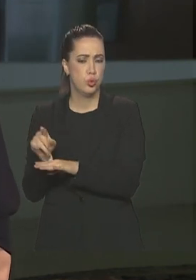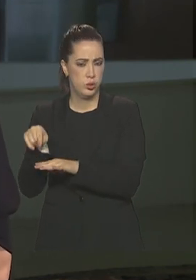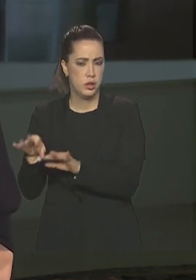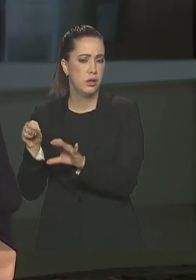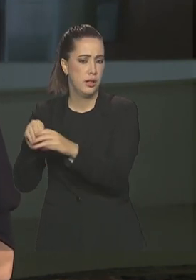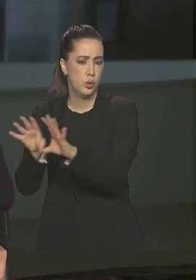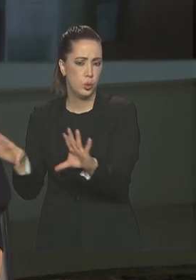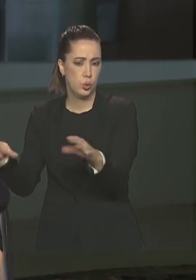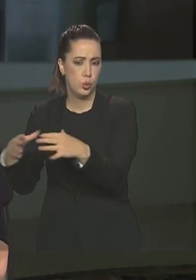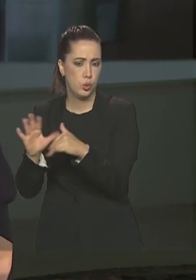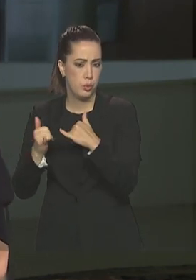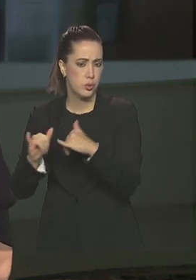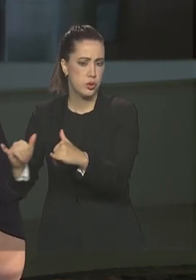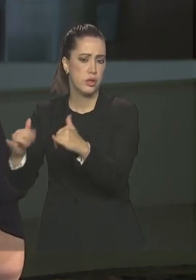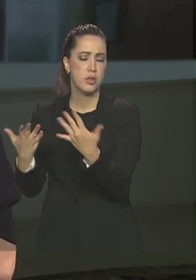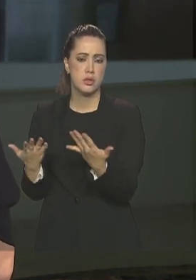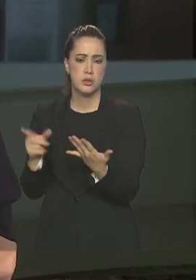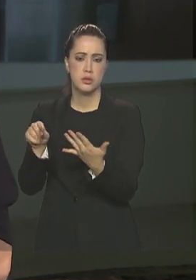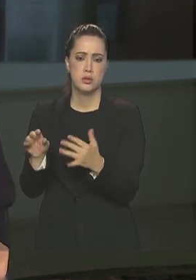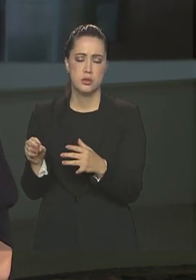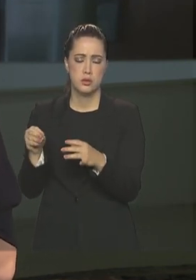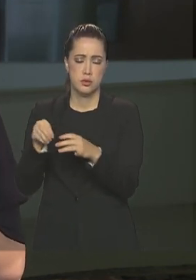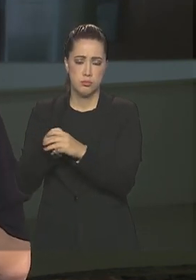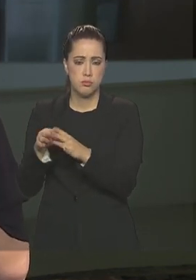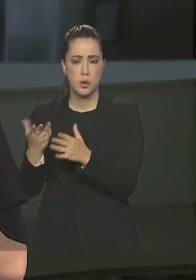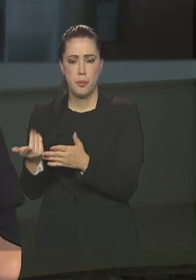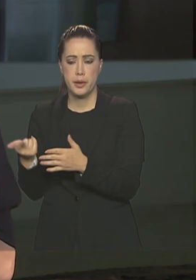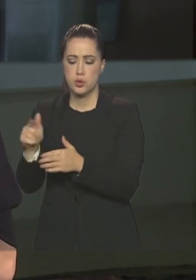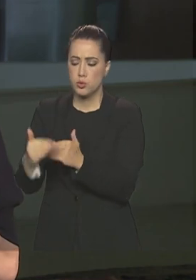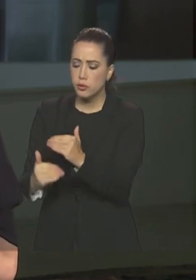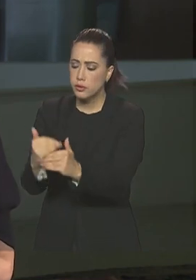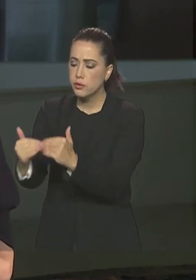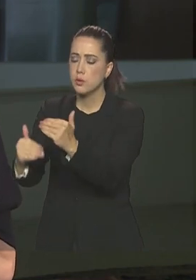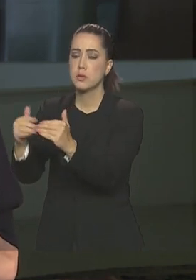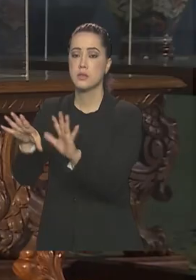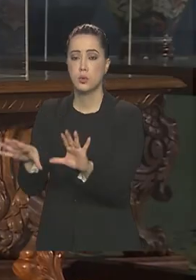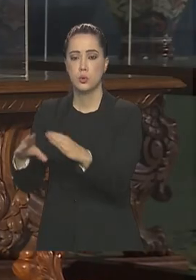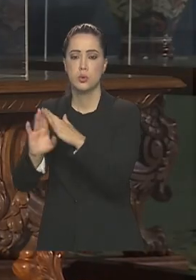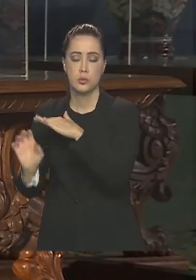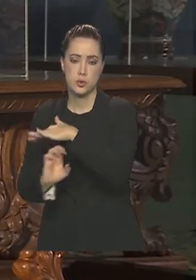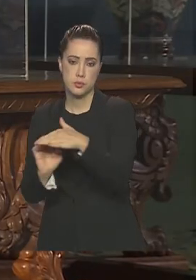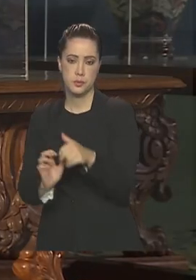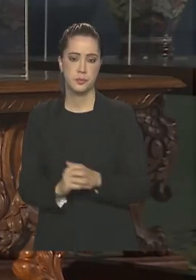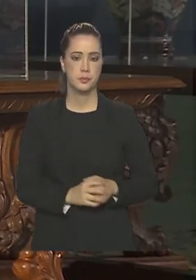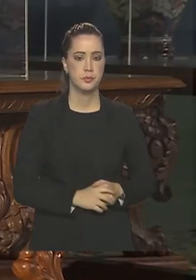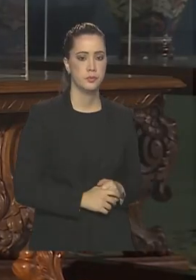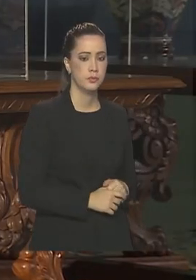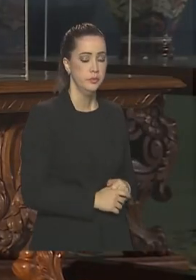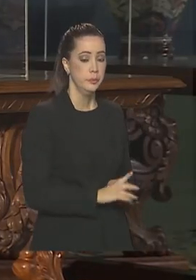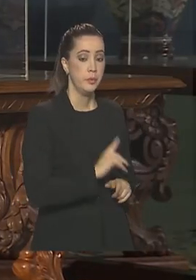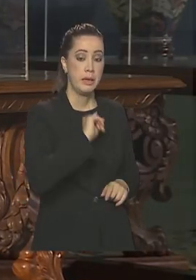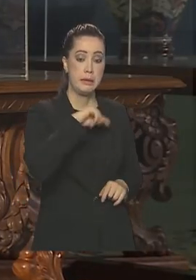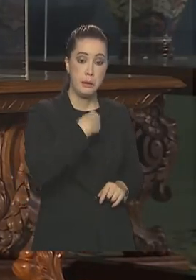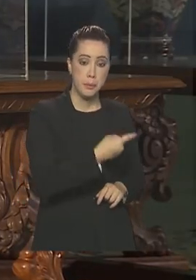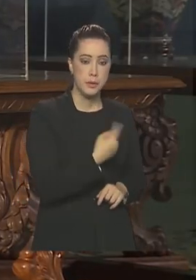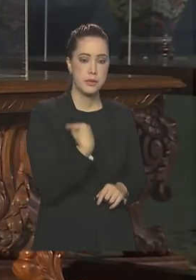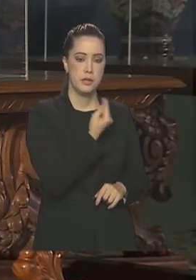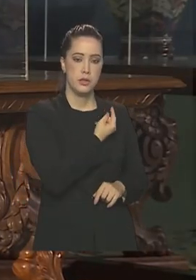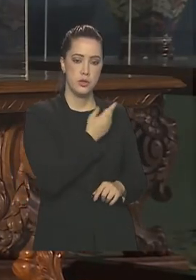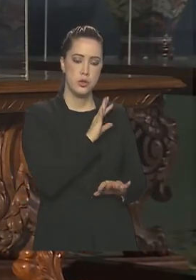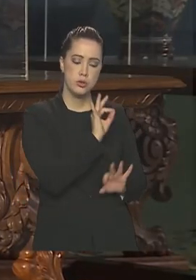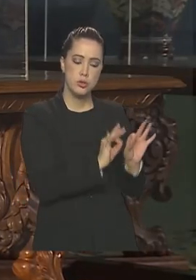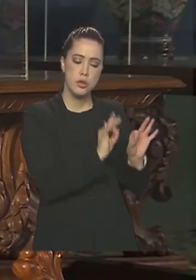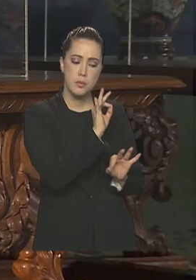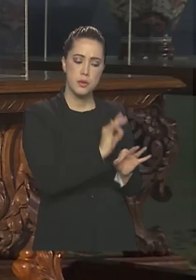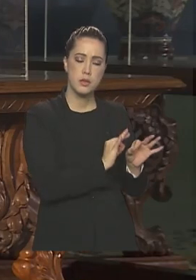dentro dessa ação da conta Covid nessa recuperação do setor elétrico? Então, depois que nós estruturamos a medida provisória com